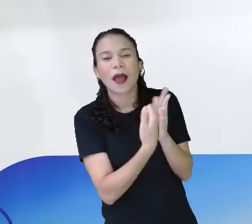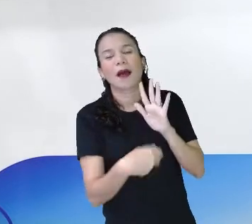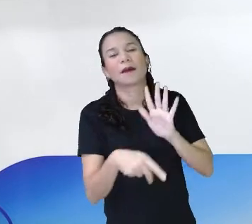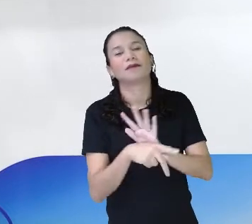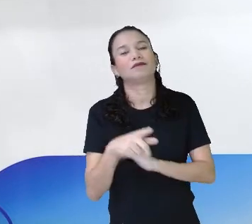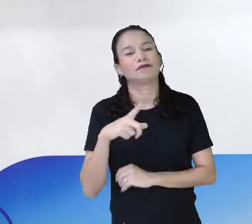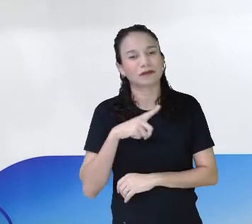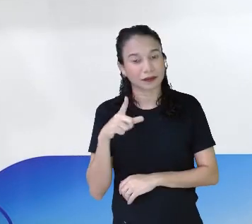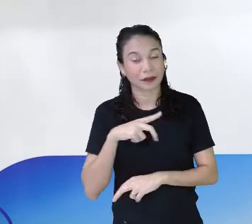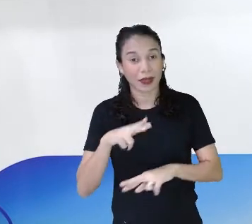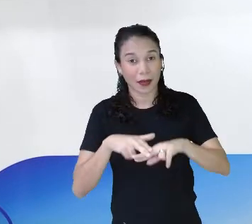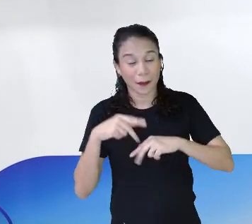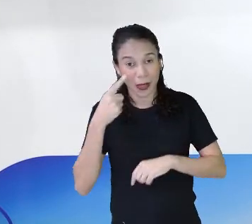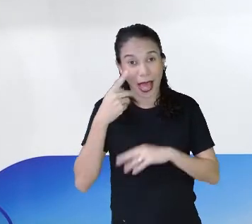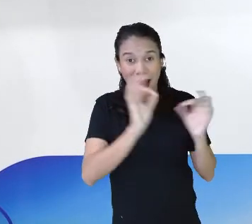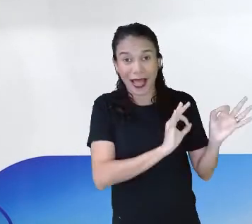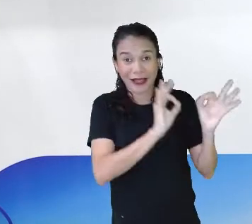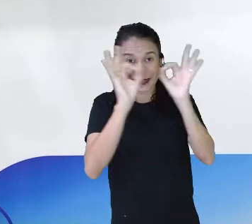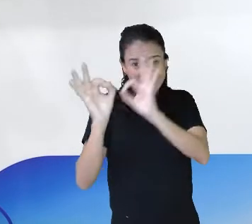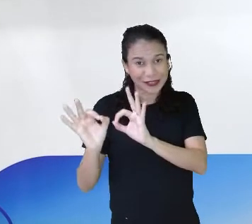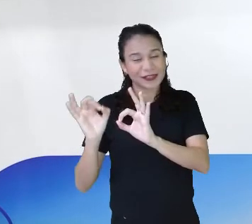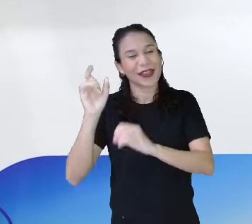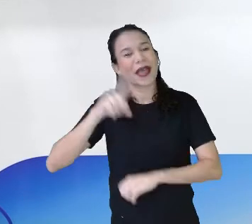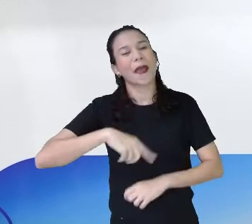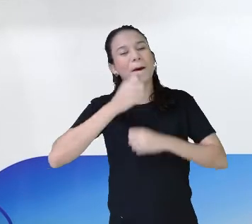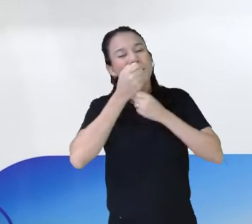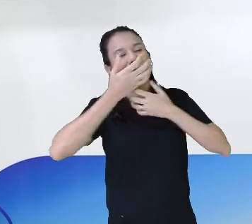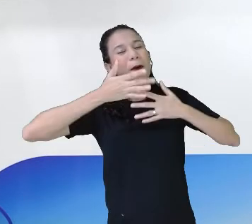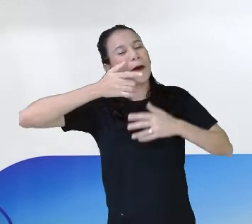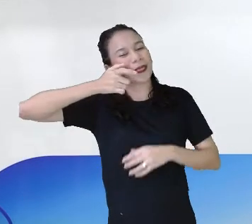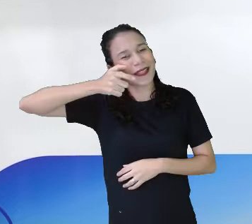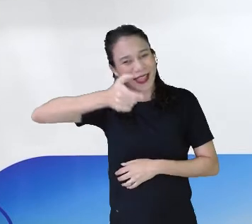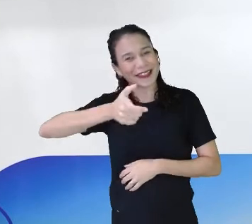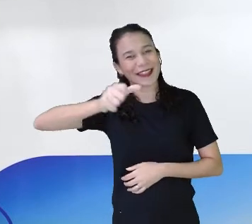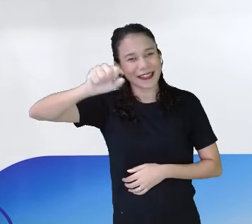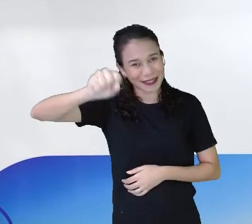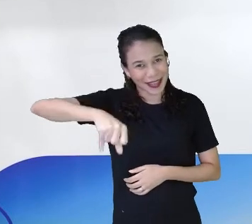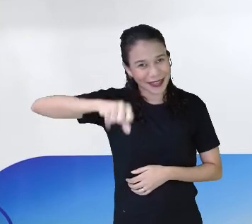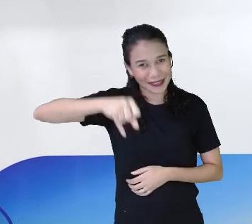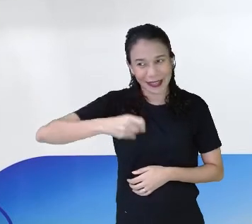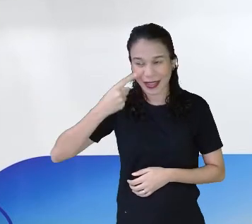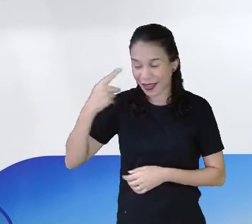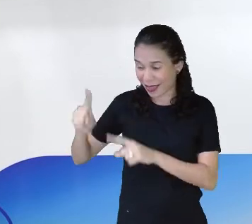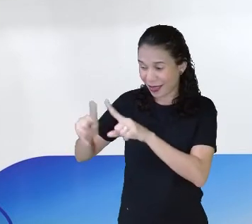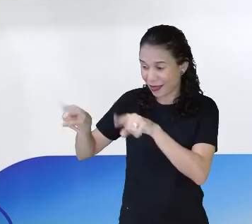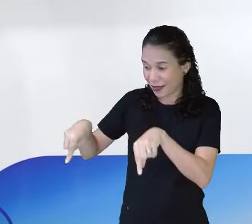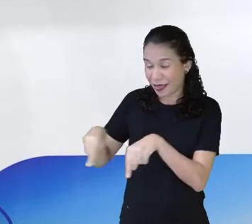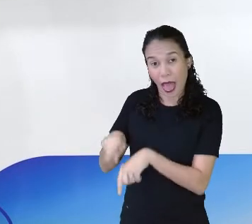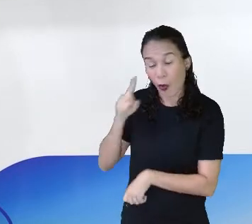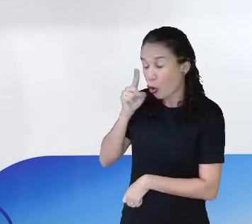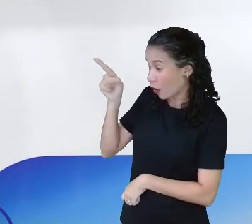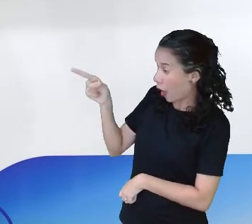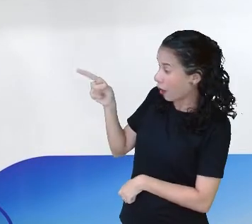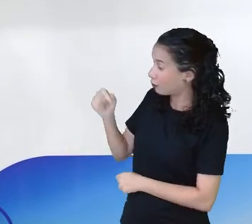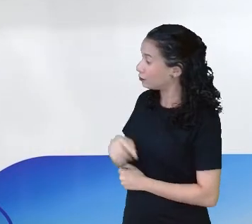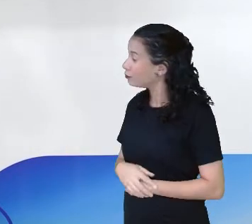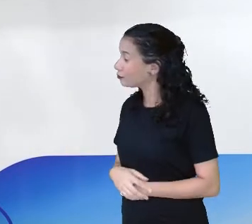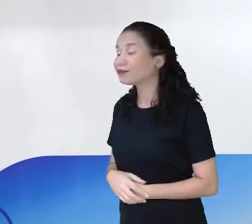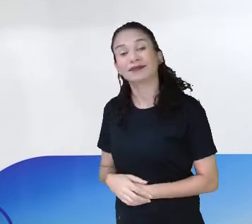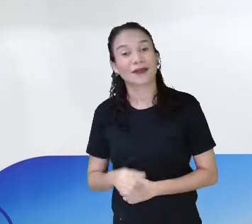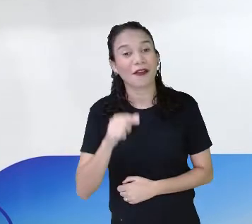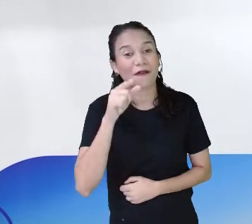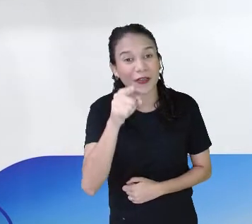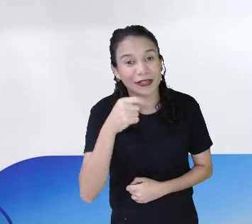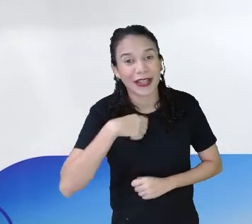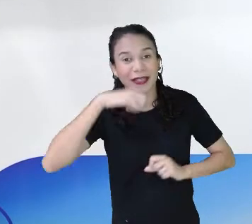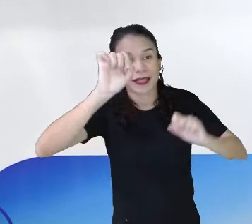aplicativo e assiste pelo aplicativo, que é muito mais interessante. Olha aí, o QR Code acabou de aparecer na tela, então, se você